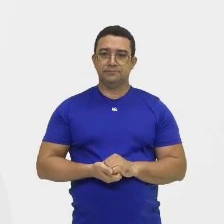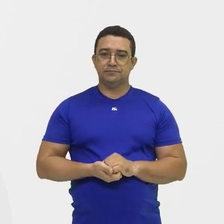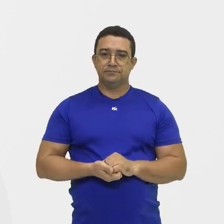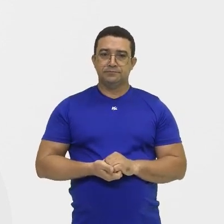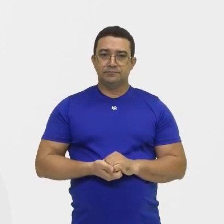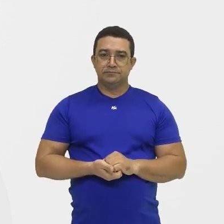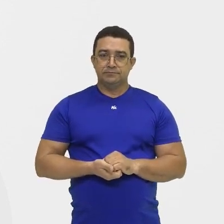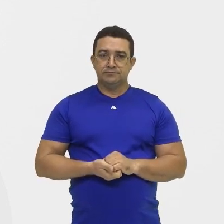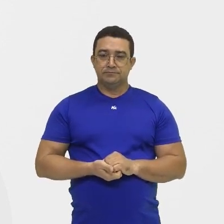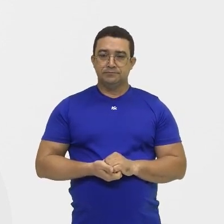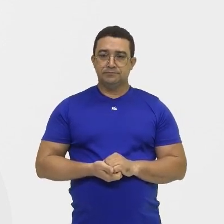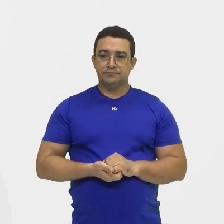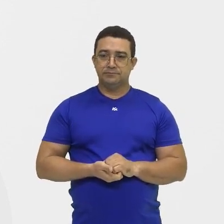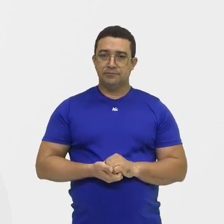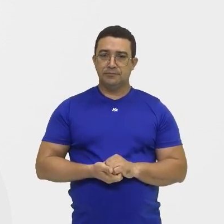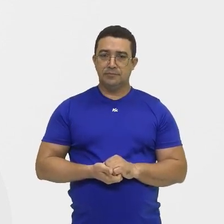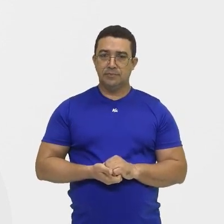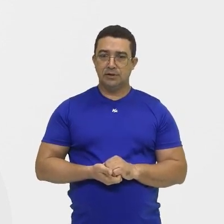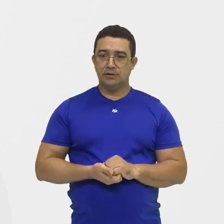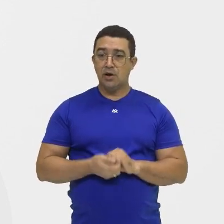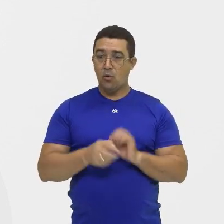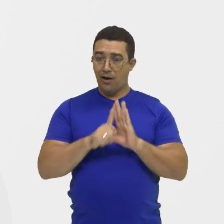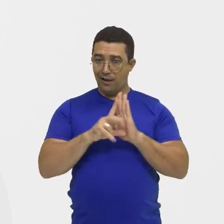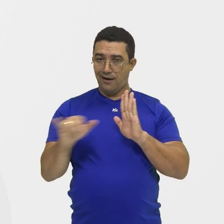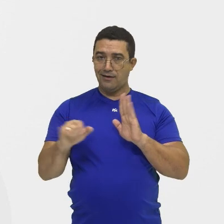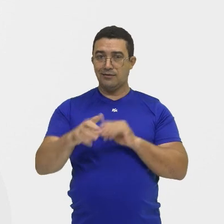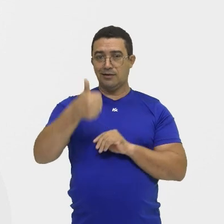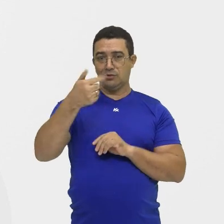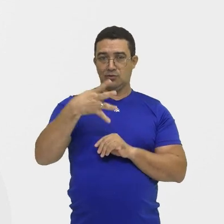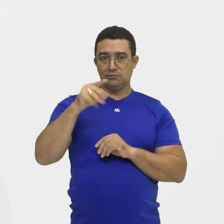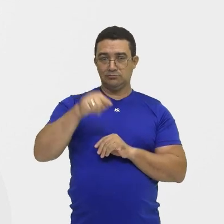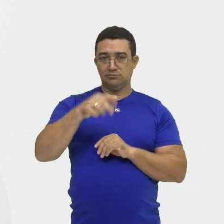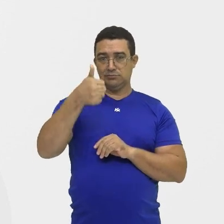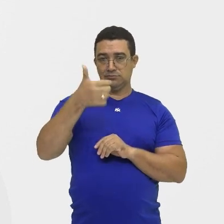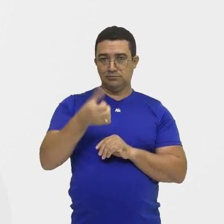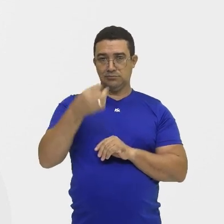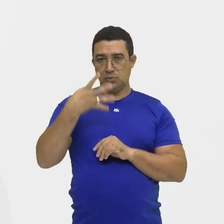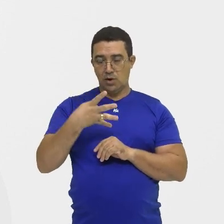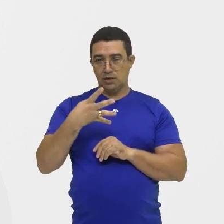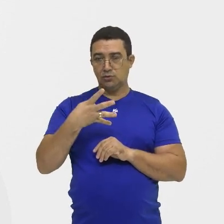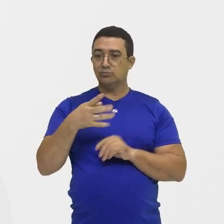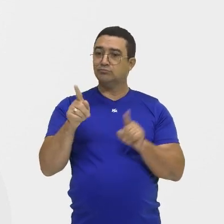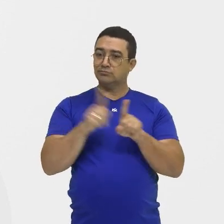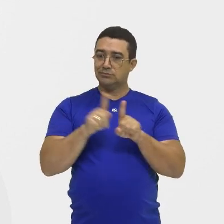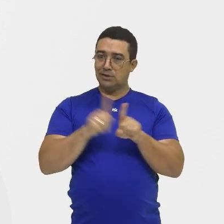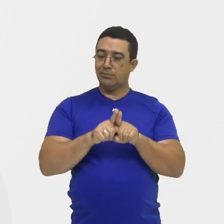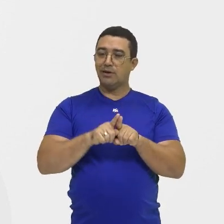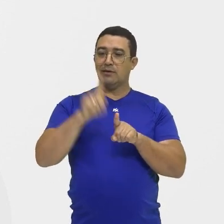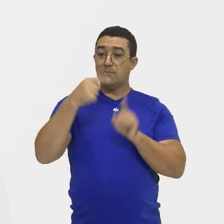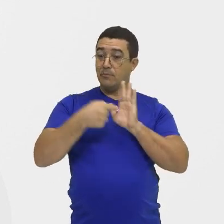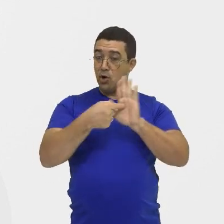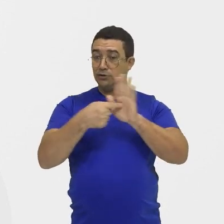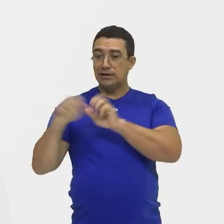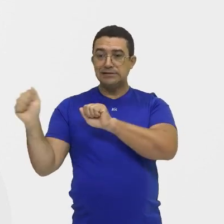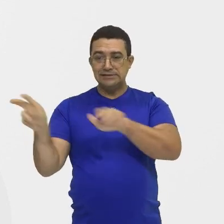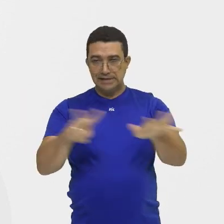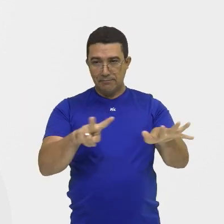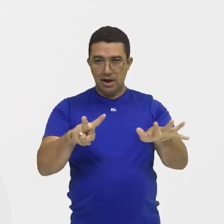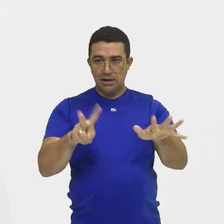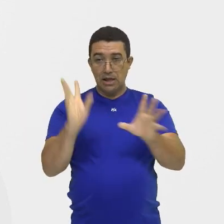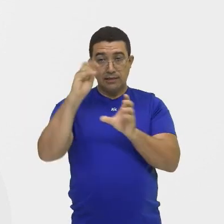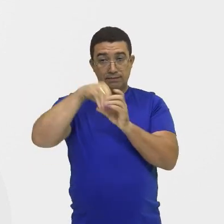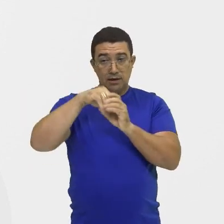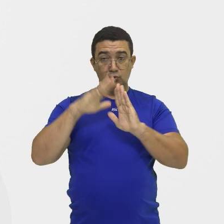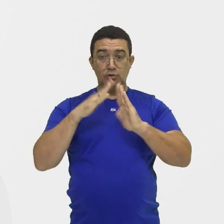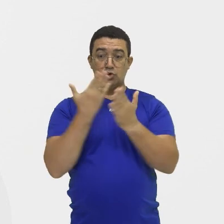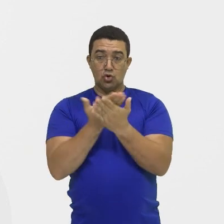14.164, né, inclui conteúdo sobre a prevenção e violência e também institui a Semana Escolar de Combate à Violência